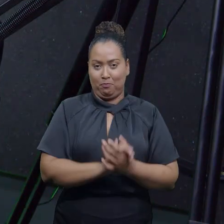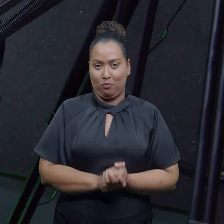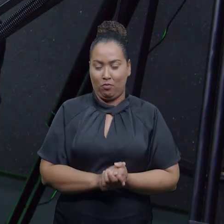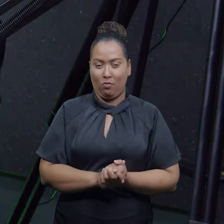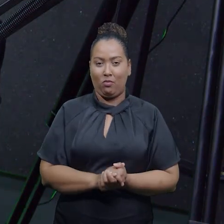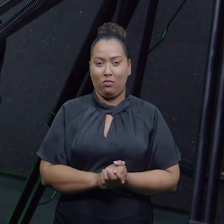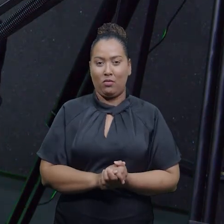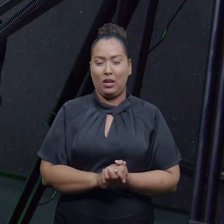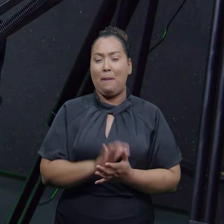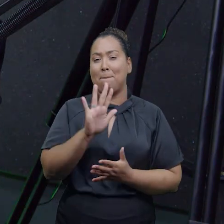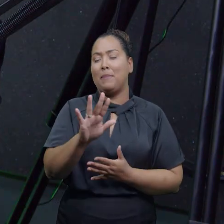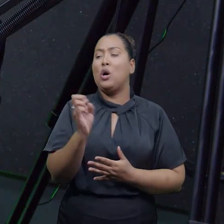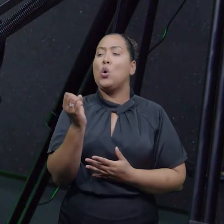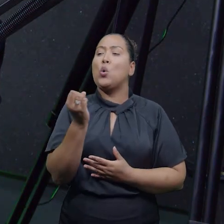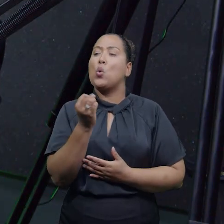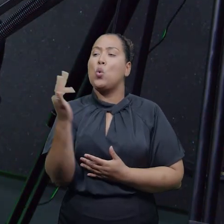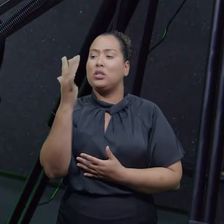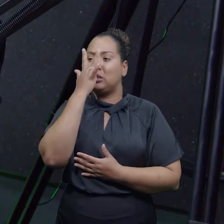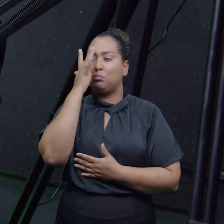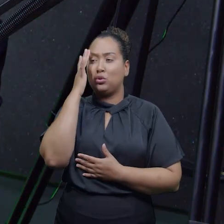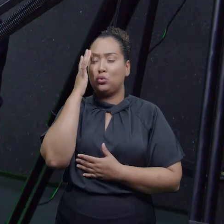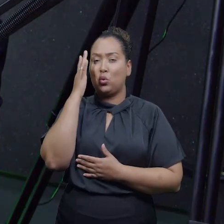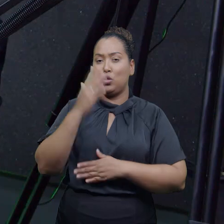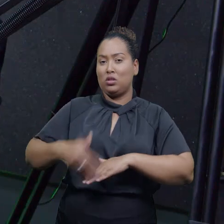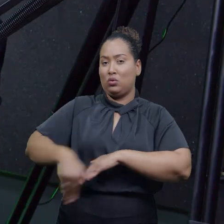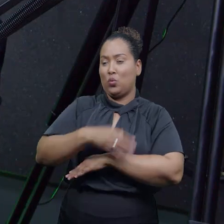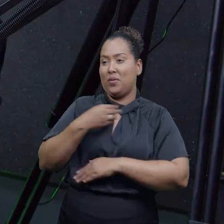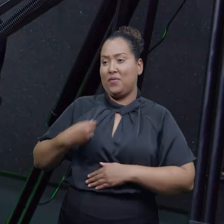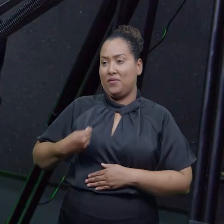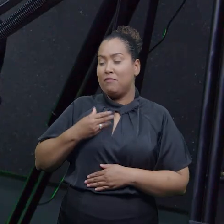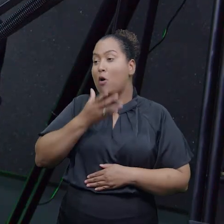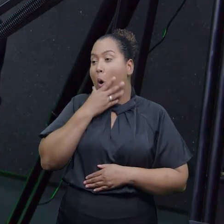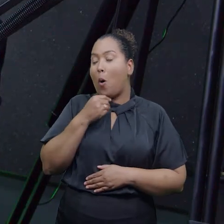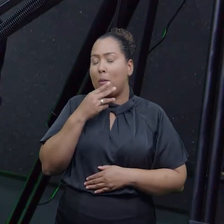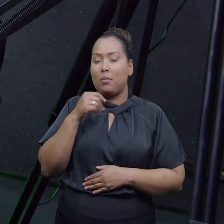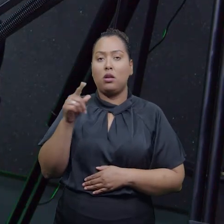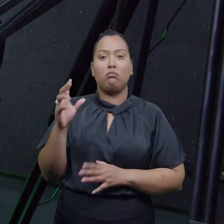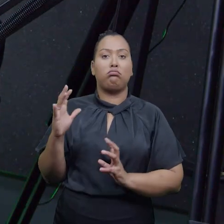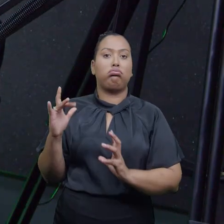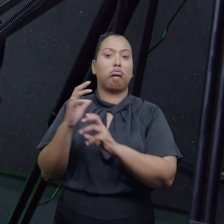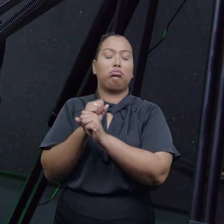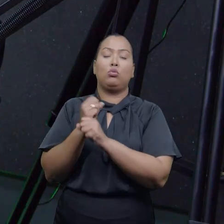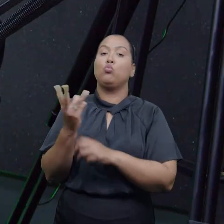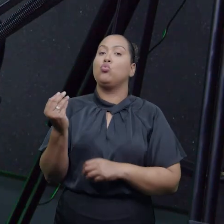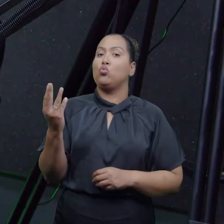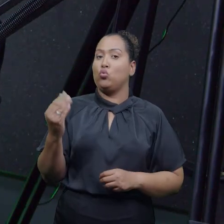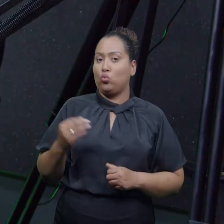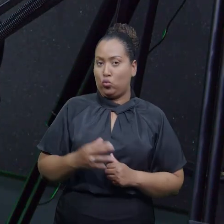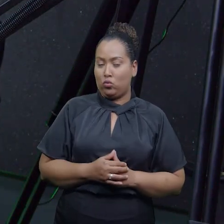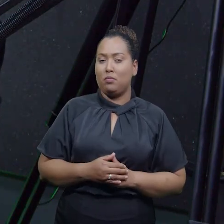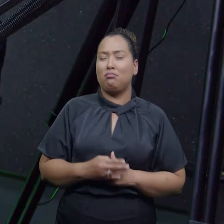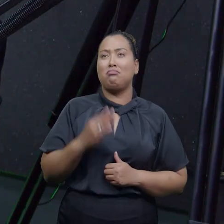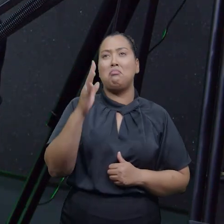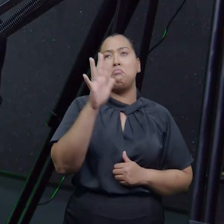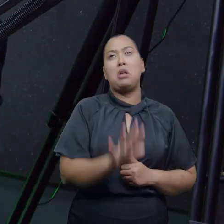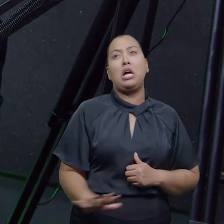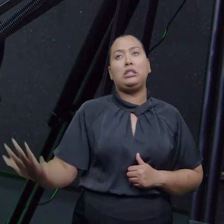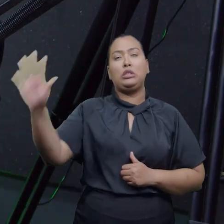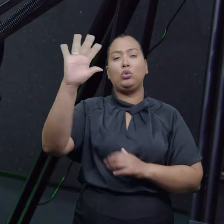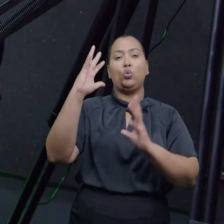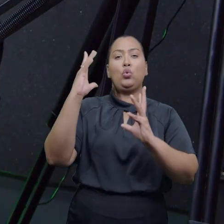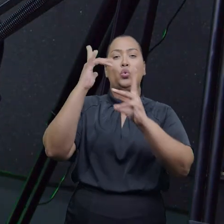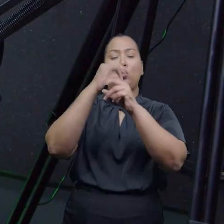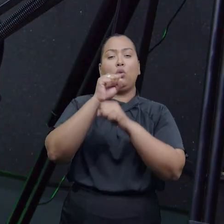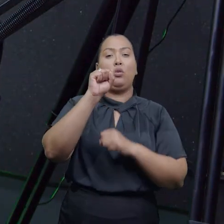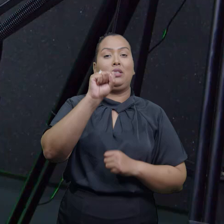O percentual de pessoas masculinas na população em situação de rua é bastante elevado, né? No Brasil